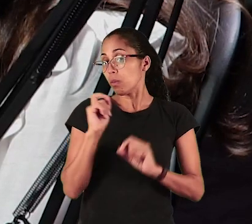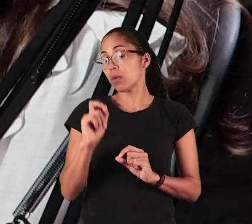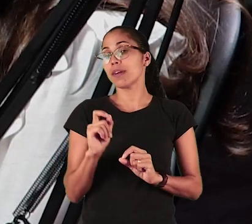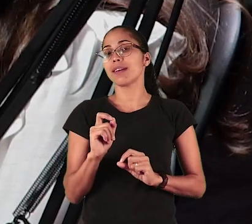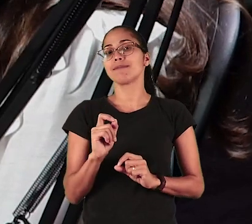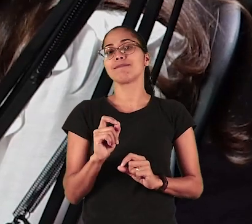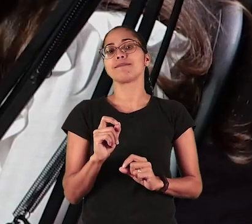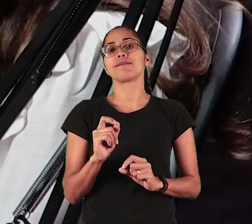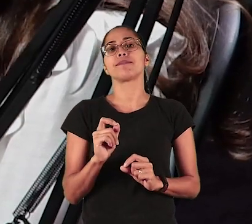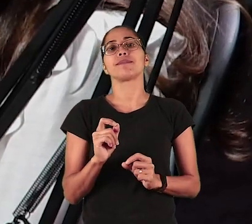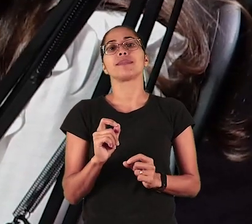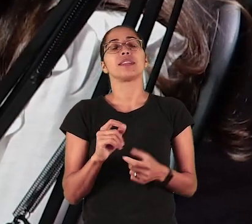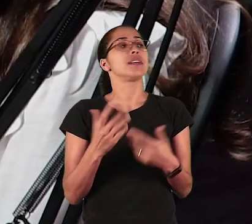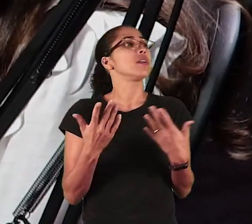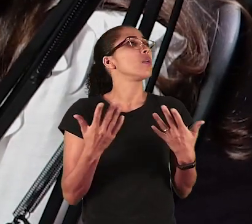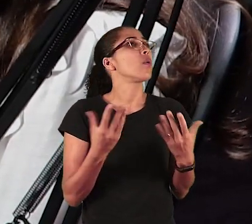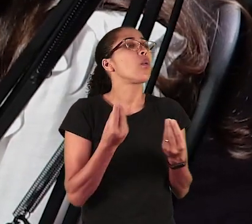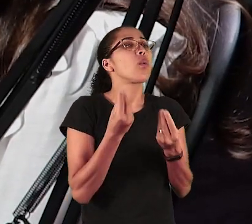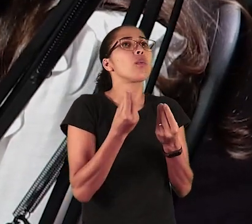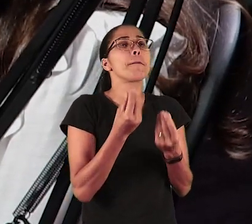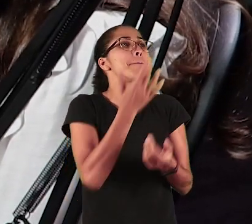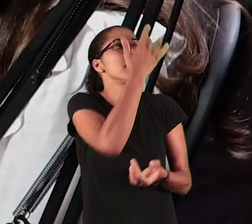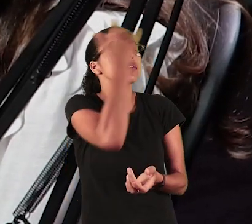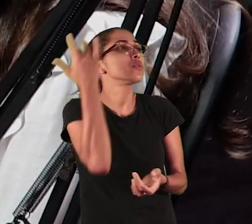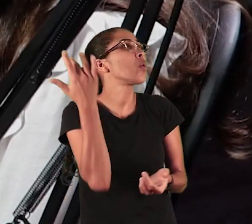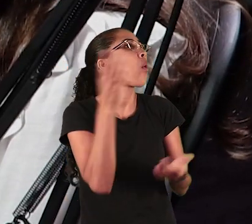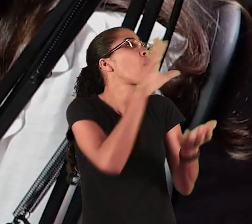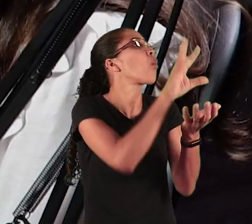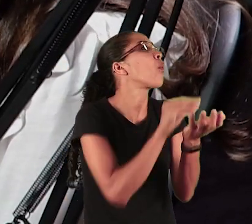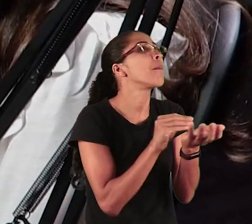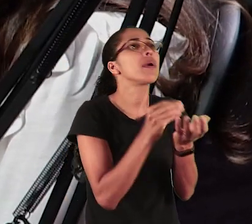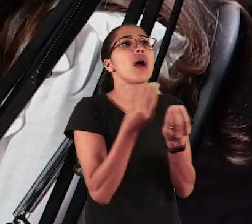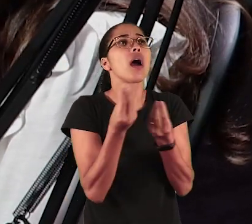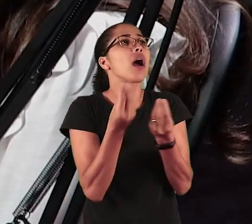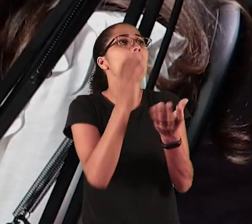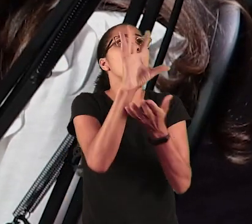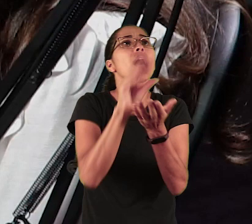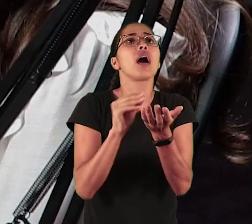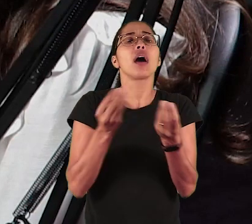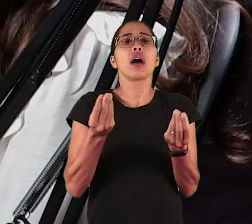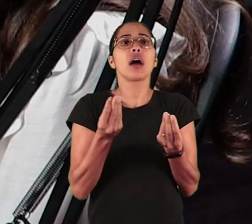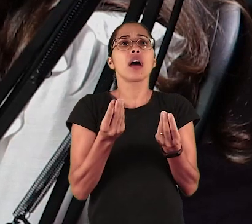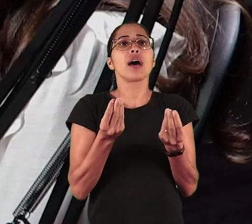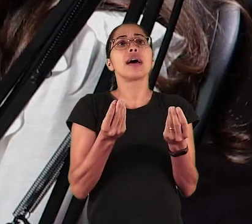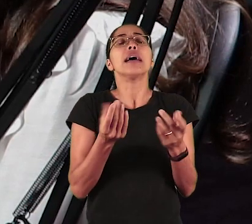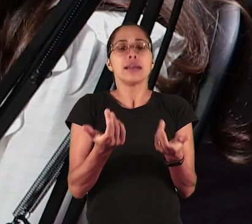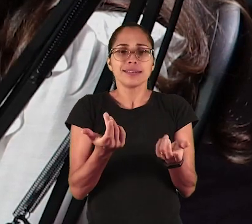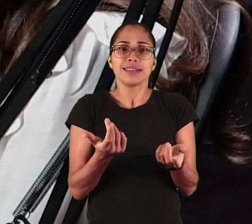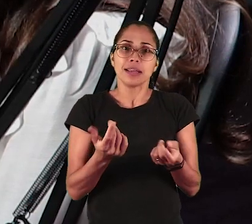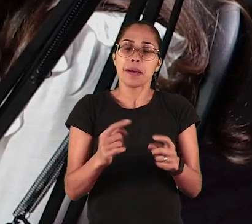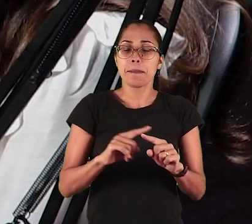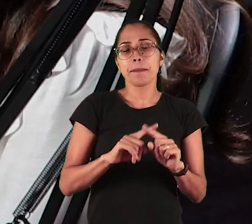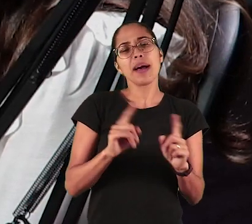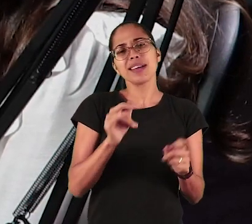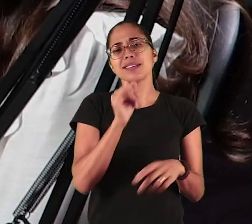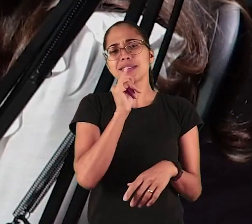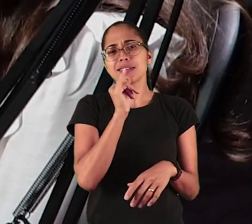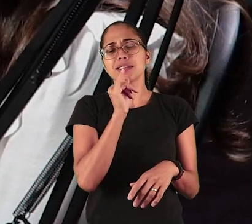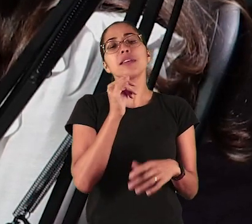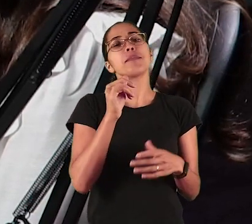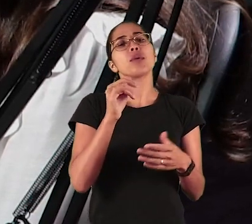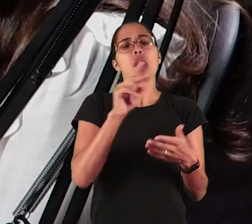eu optar pelo mercado financeiro foi não ter em quem se espelhar né Eu sempre adorei ler biografias enfim de mulheres